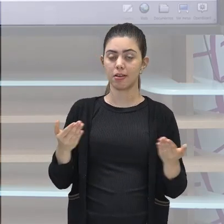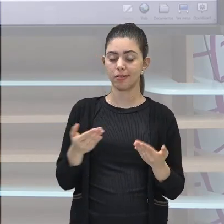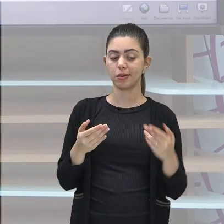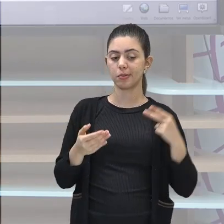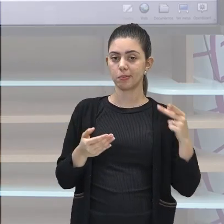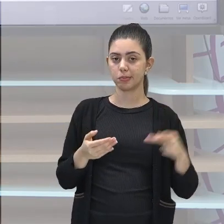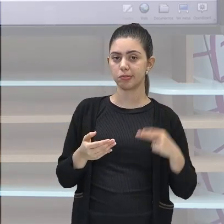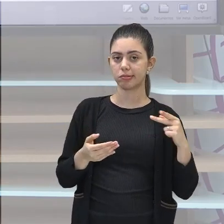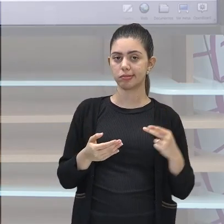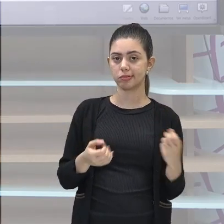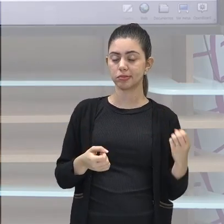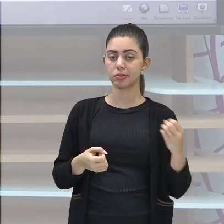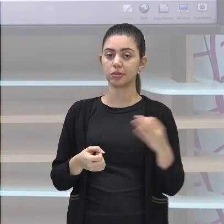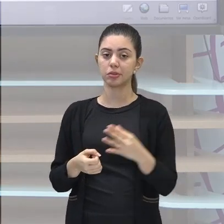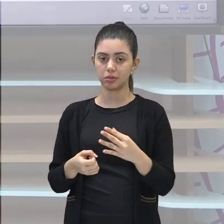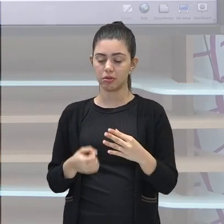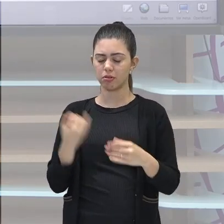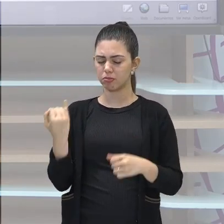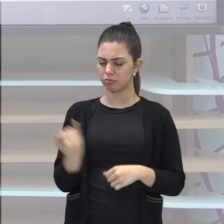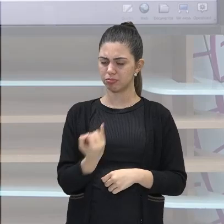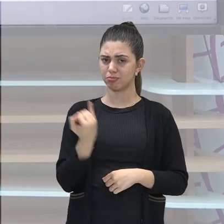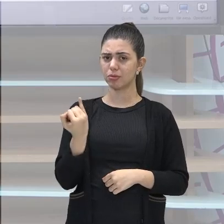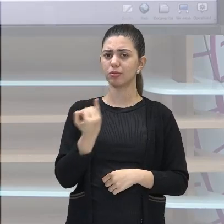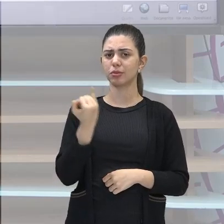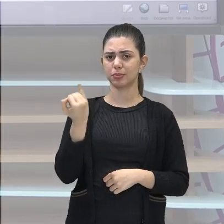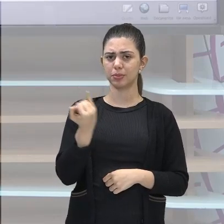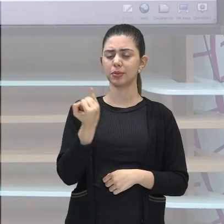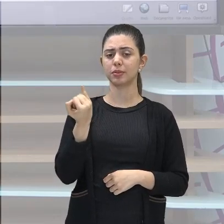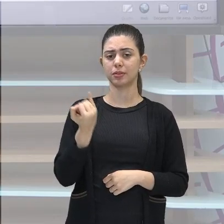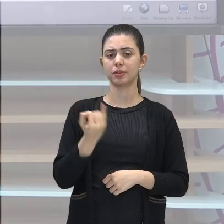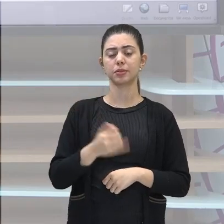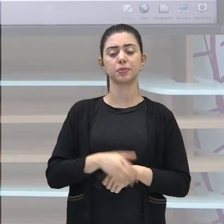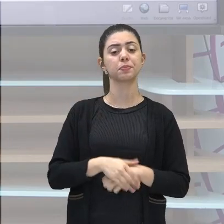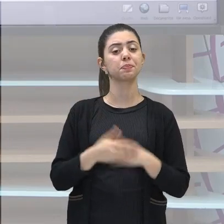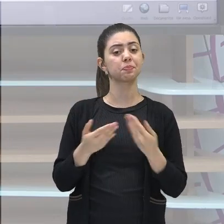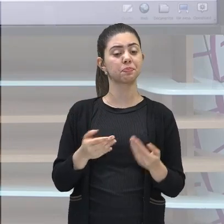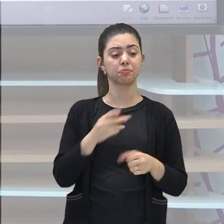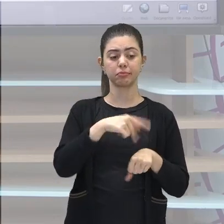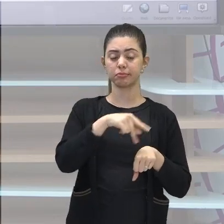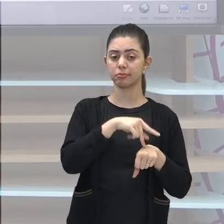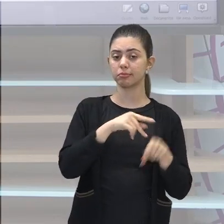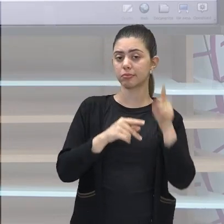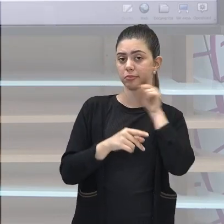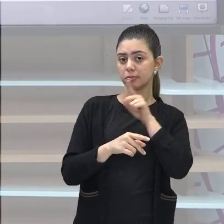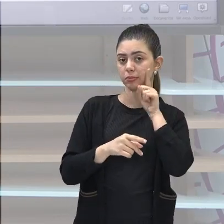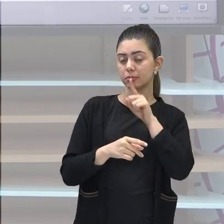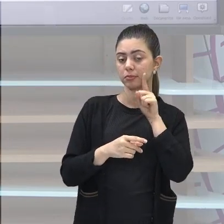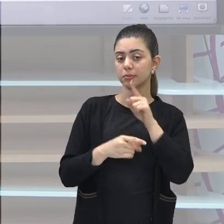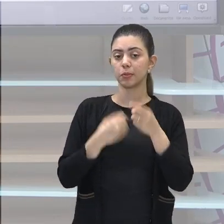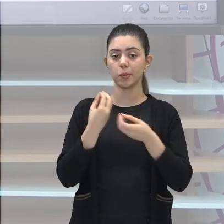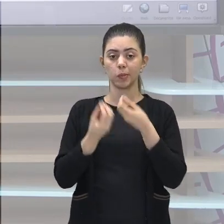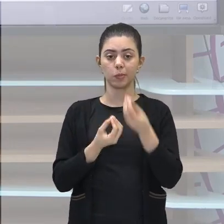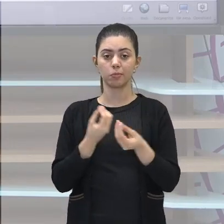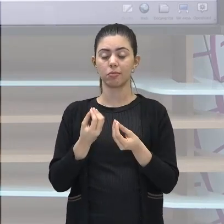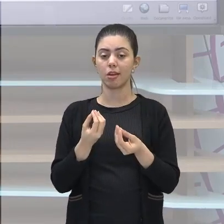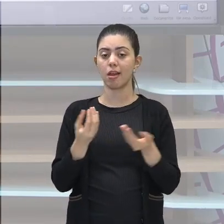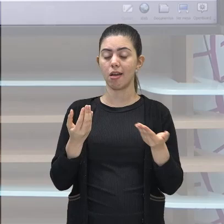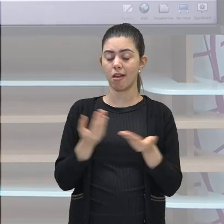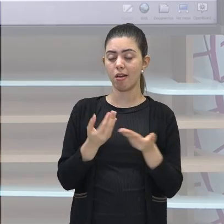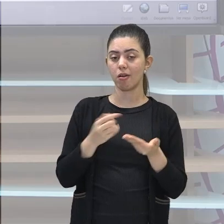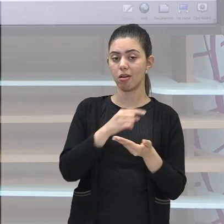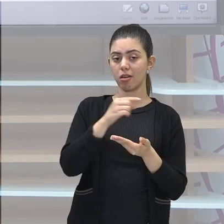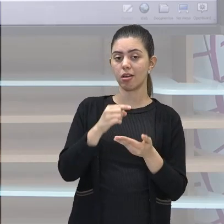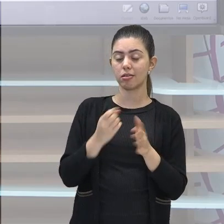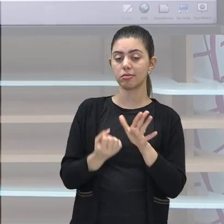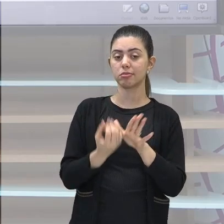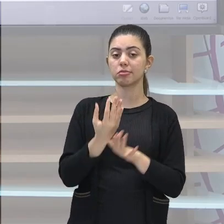política muito importante que os Estados Unidos da América toma para si